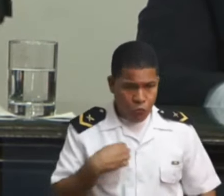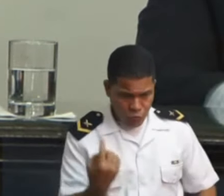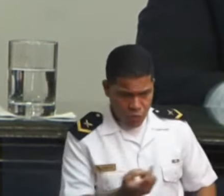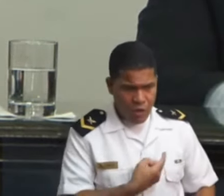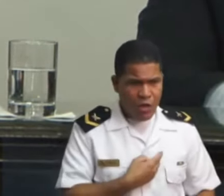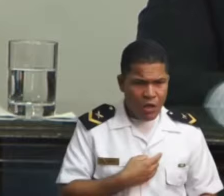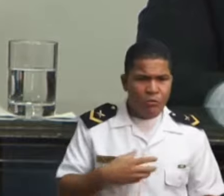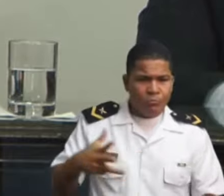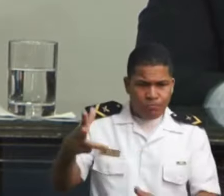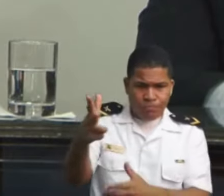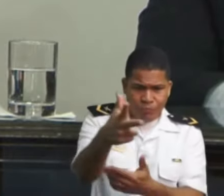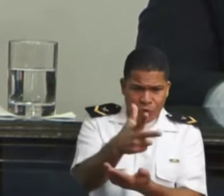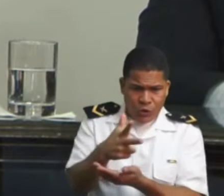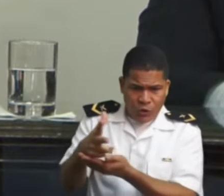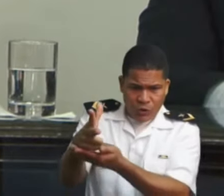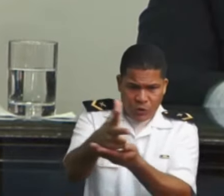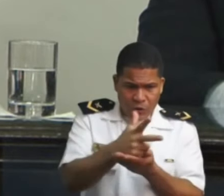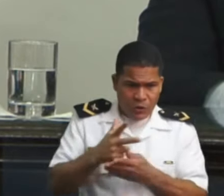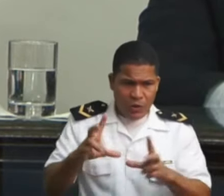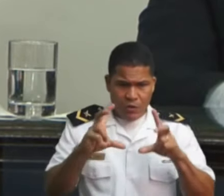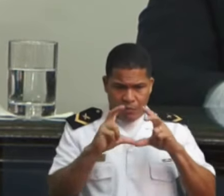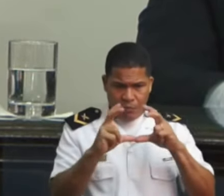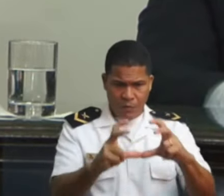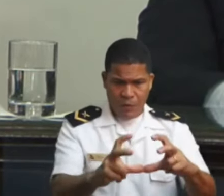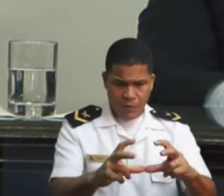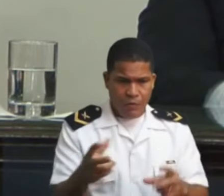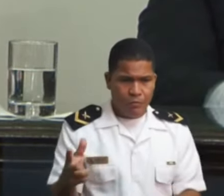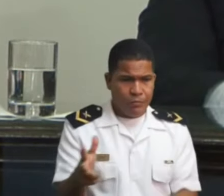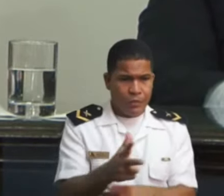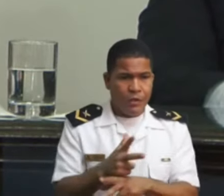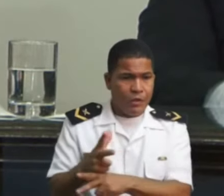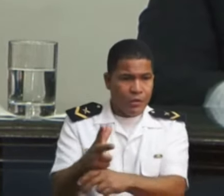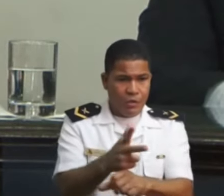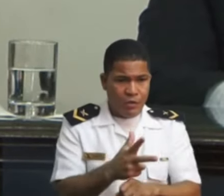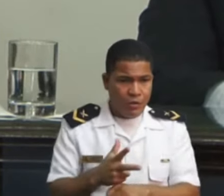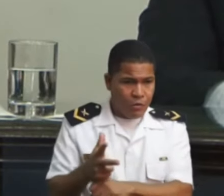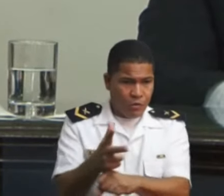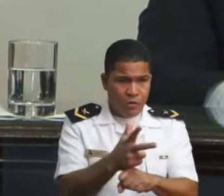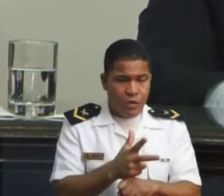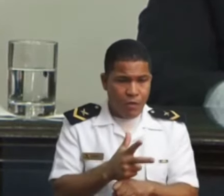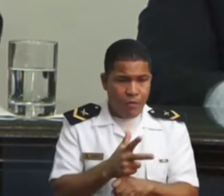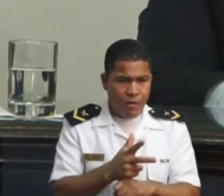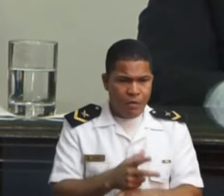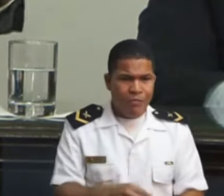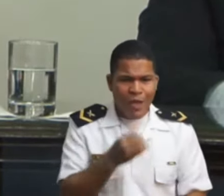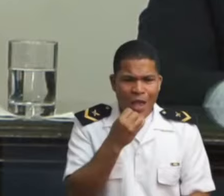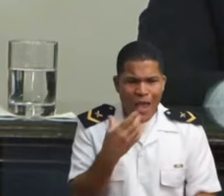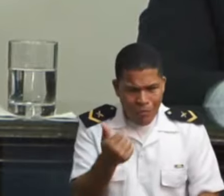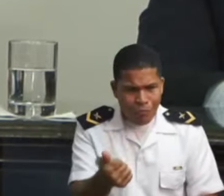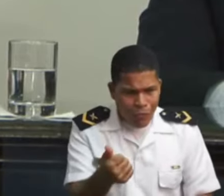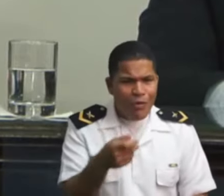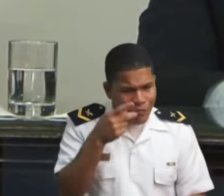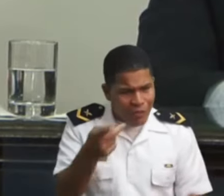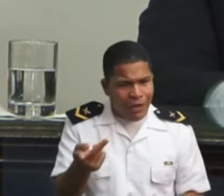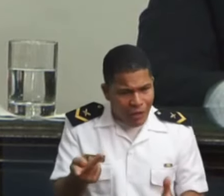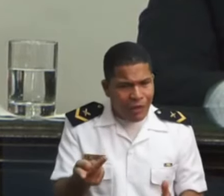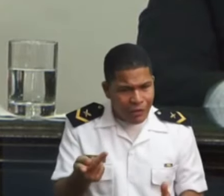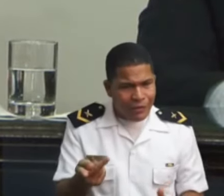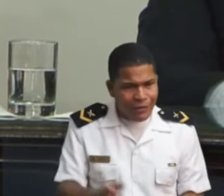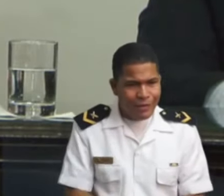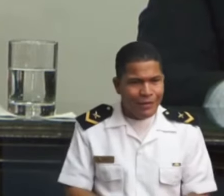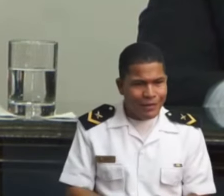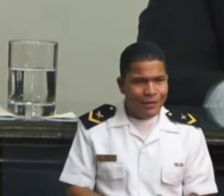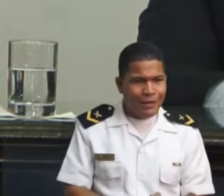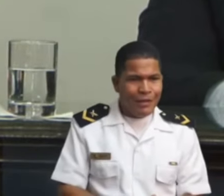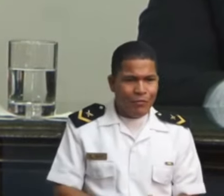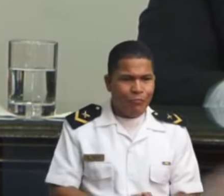primeiro do que o Supremo Tribunal Federal. E é bom dizer isso sendo filmado pela TV Justiça,